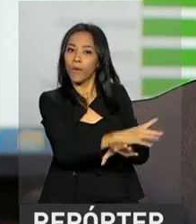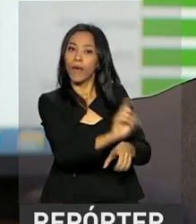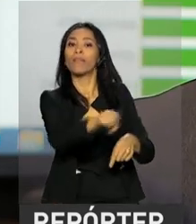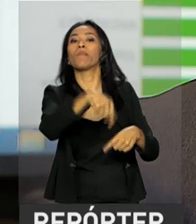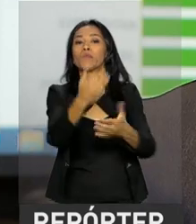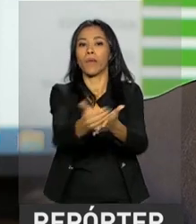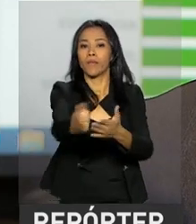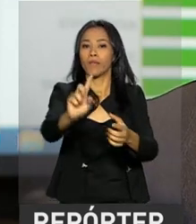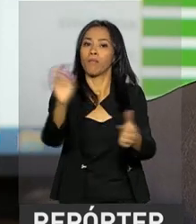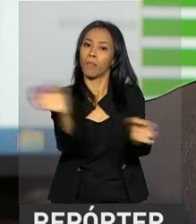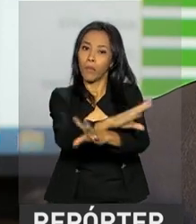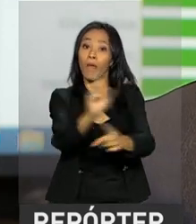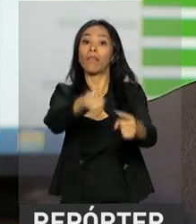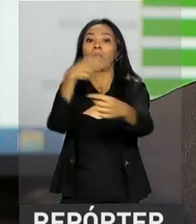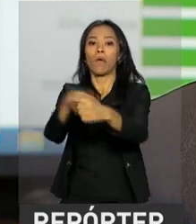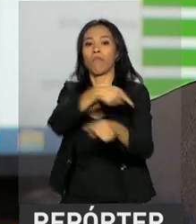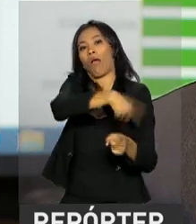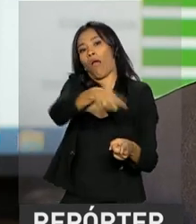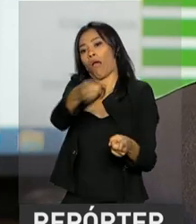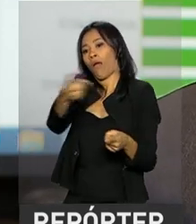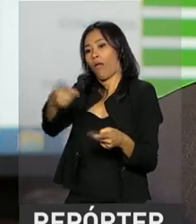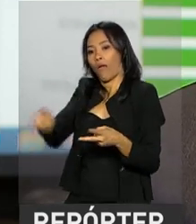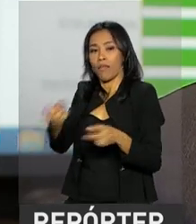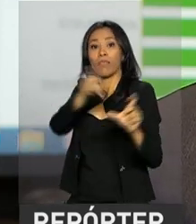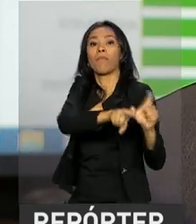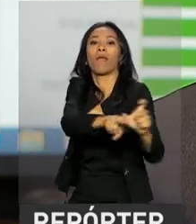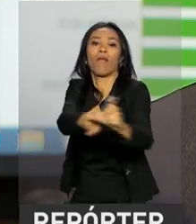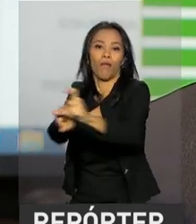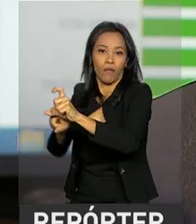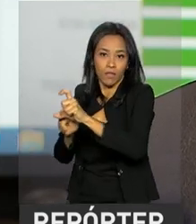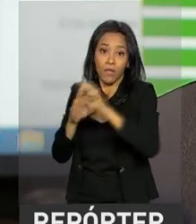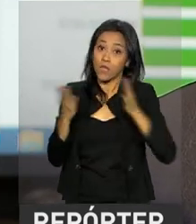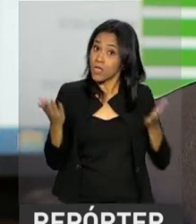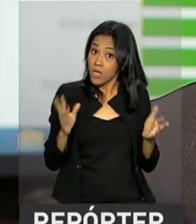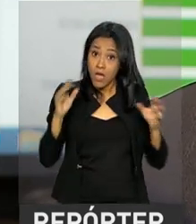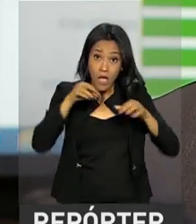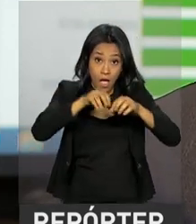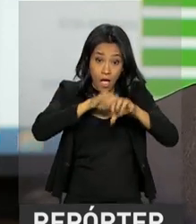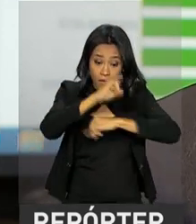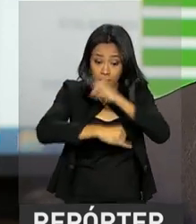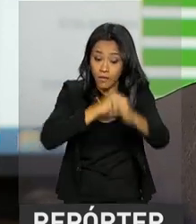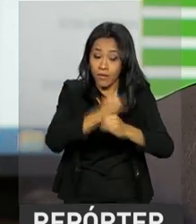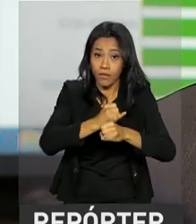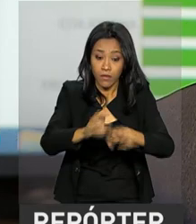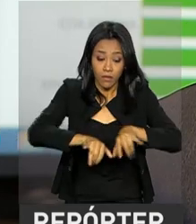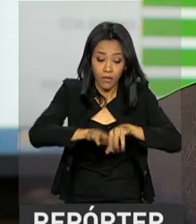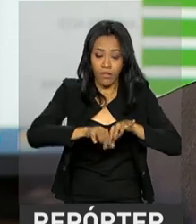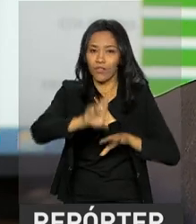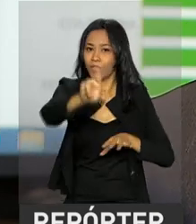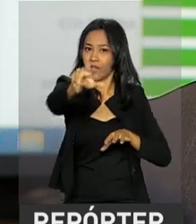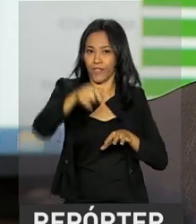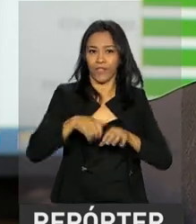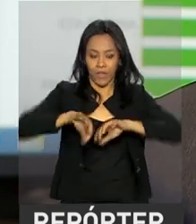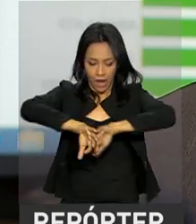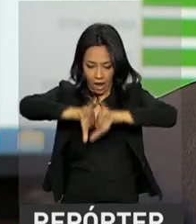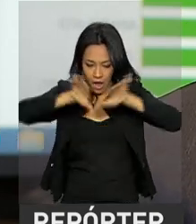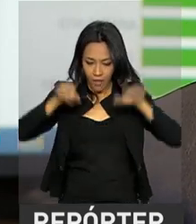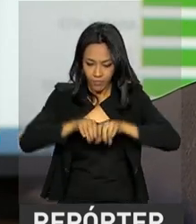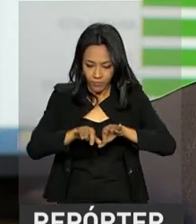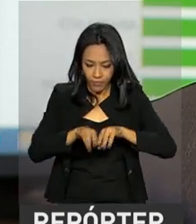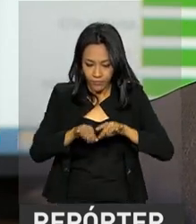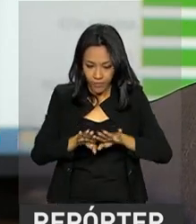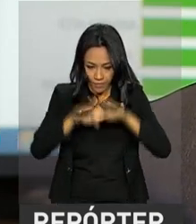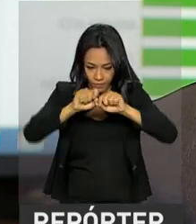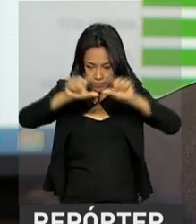no processo eletrônico nós podemos abrir aquele documento para todas as áreas interessadas se realiza uma